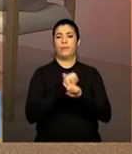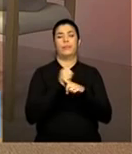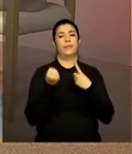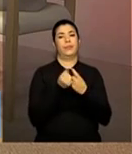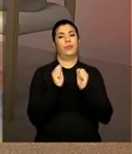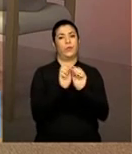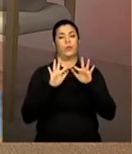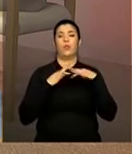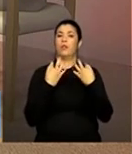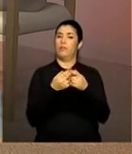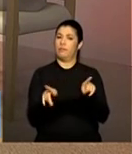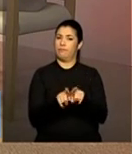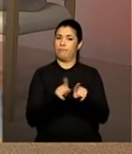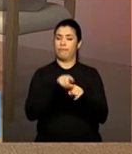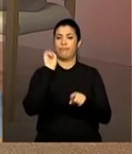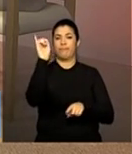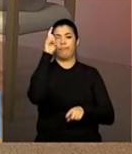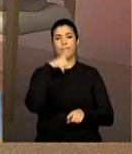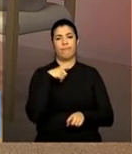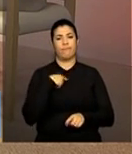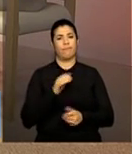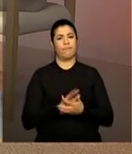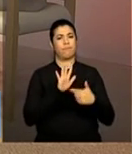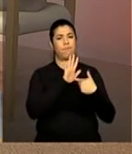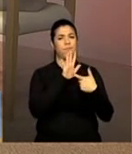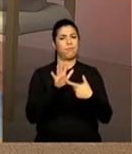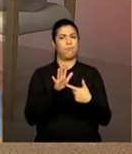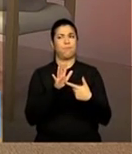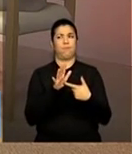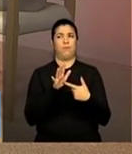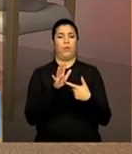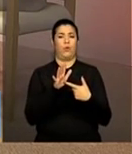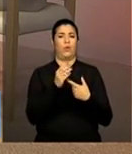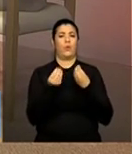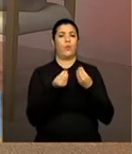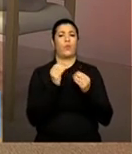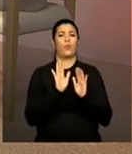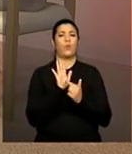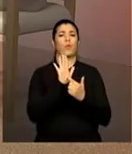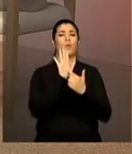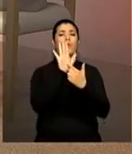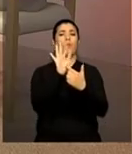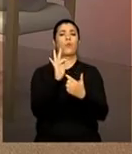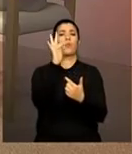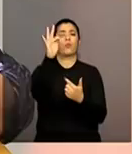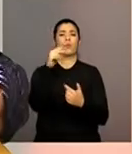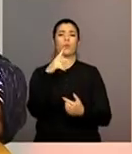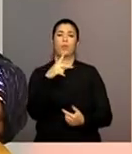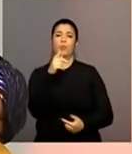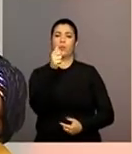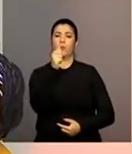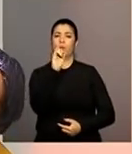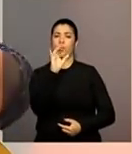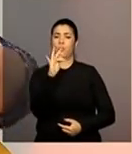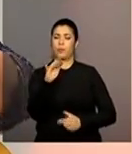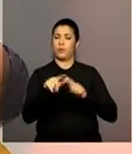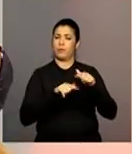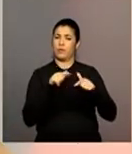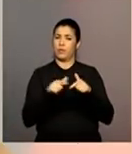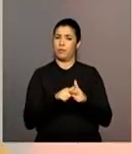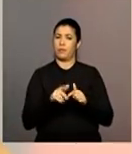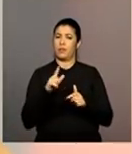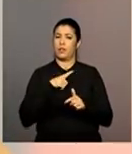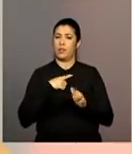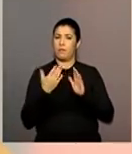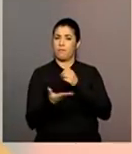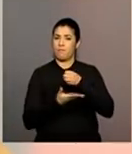famílias isso vai ter uma interface muito grande na oferta do piif que o piif né Tem comp de fundo